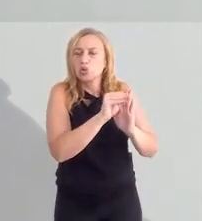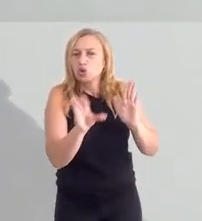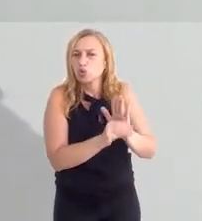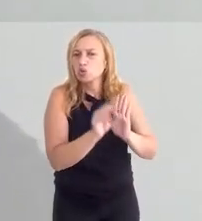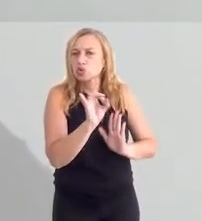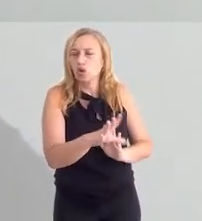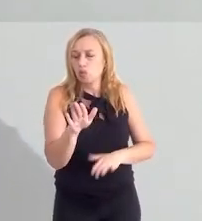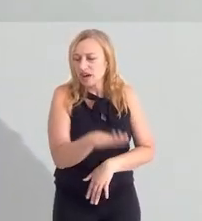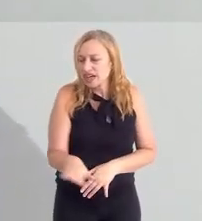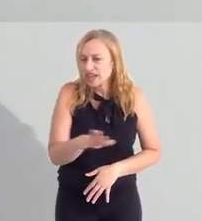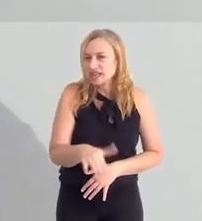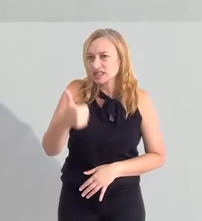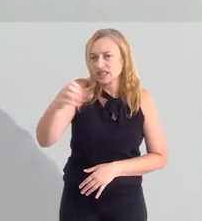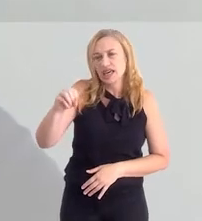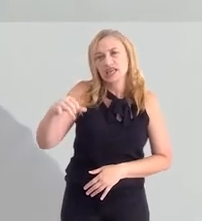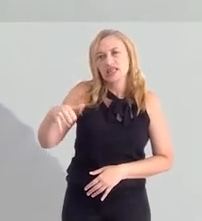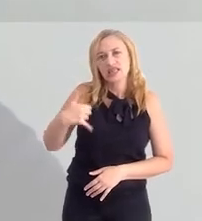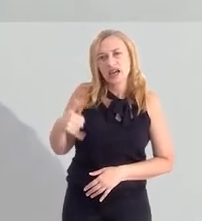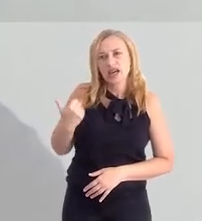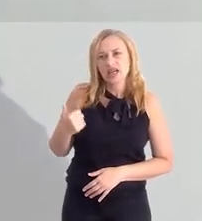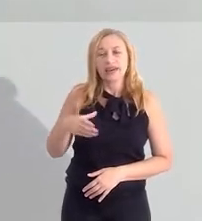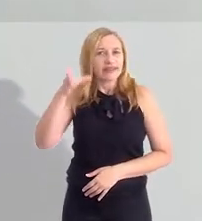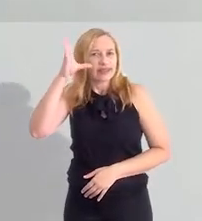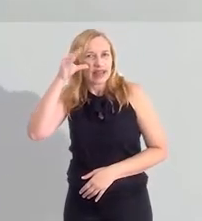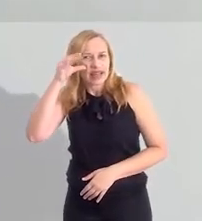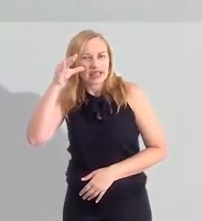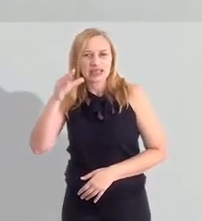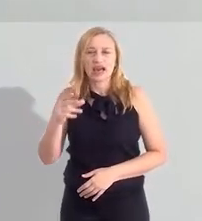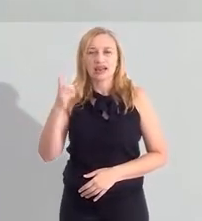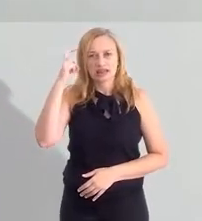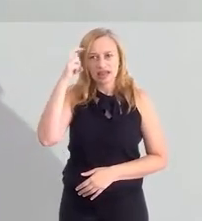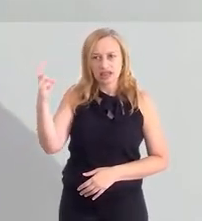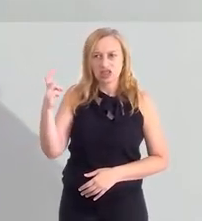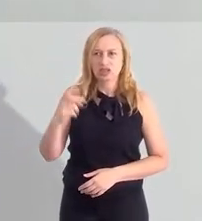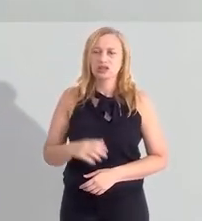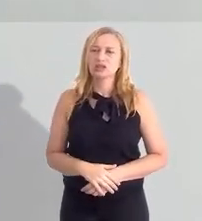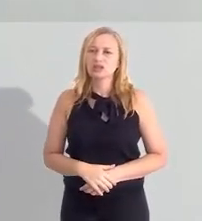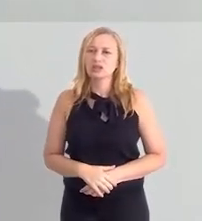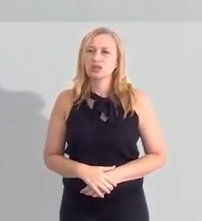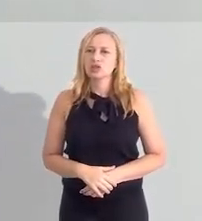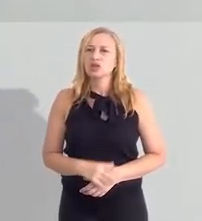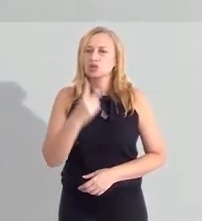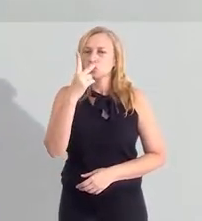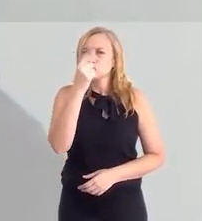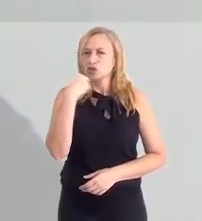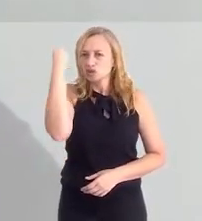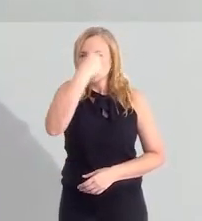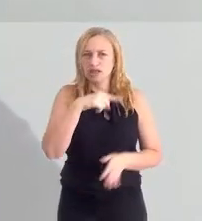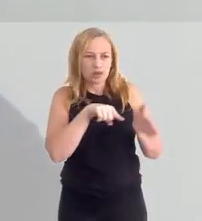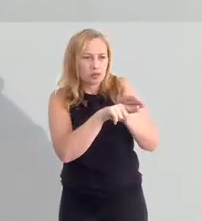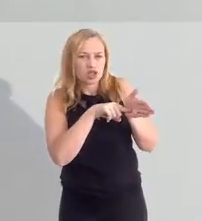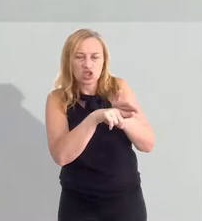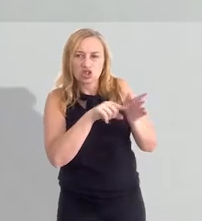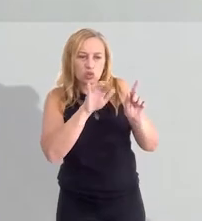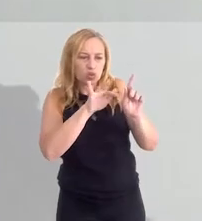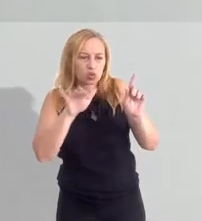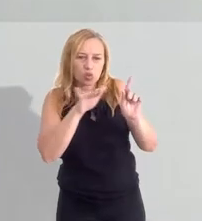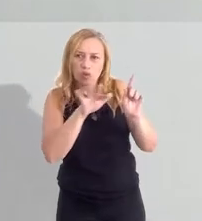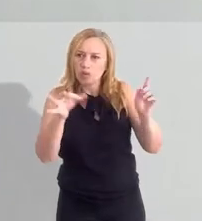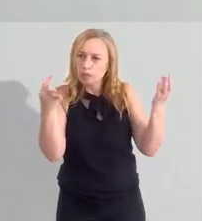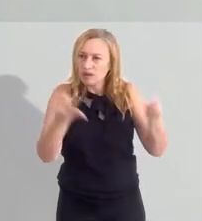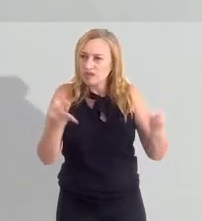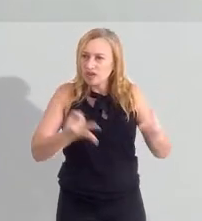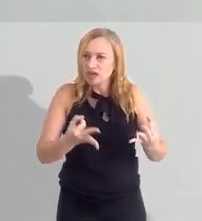Hoje, Daniela, uma criança de 10 anos de idade, interessada e inteligente, em 2 horas de pesquisa no Google, bem